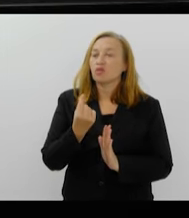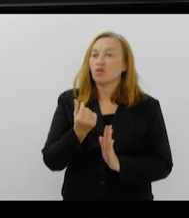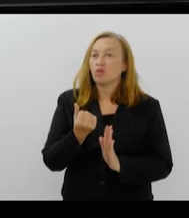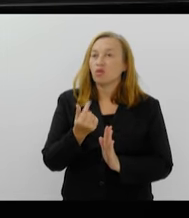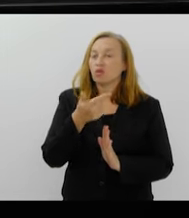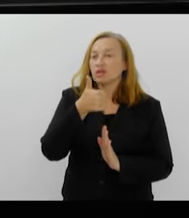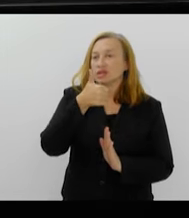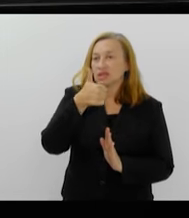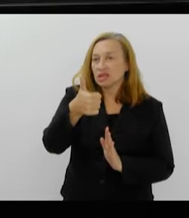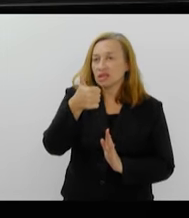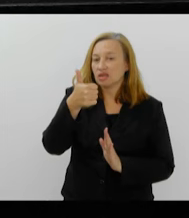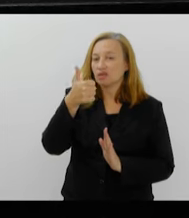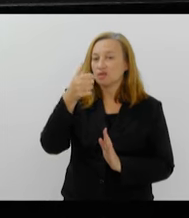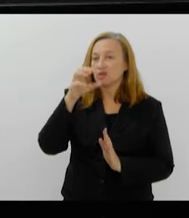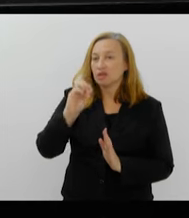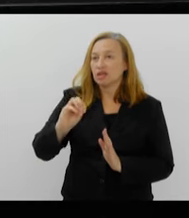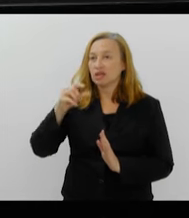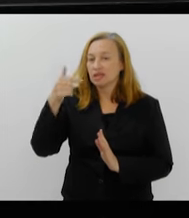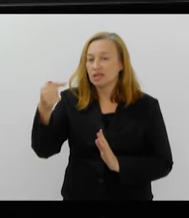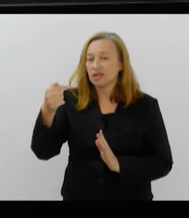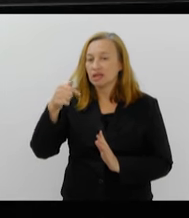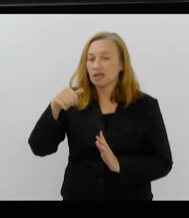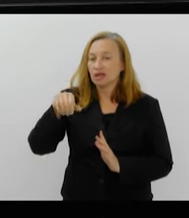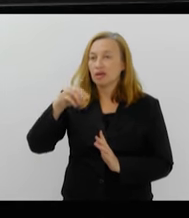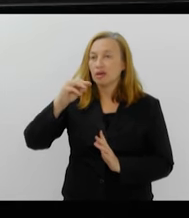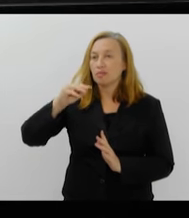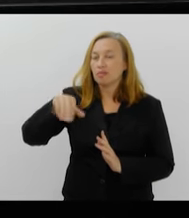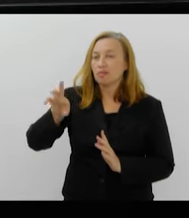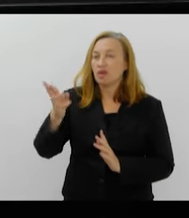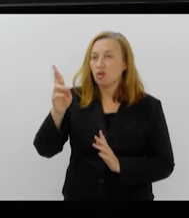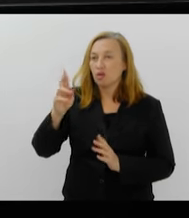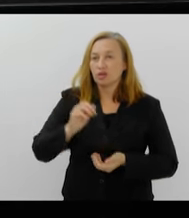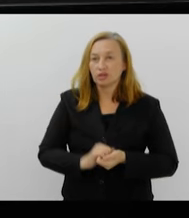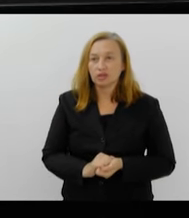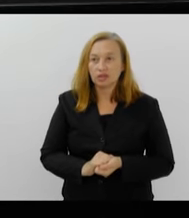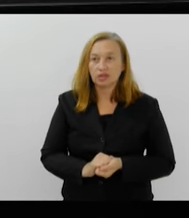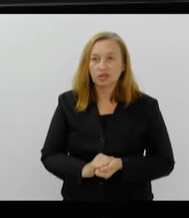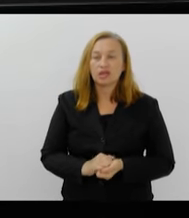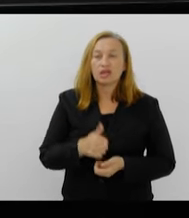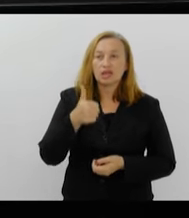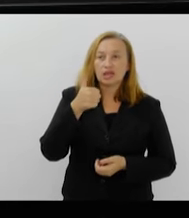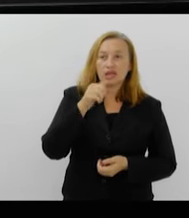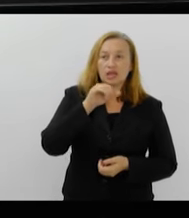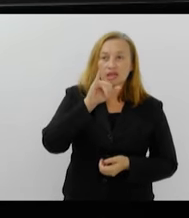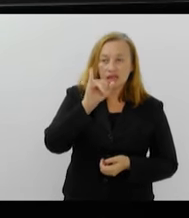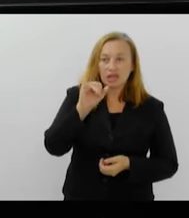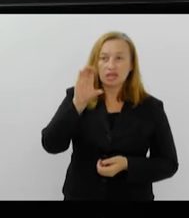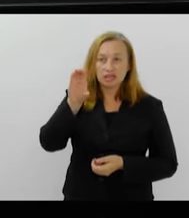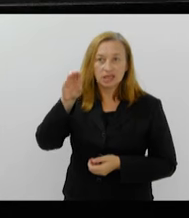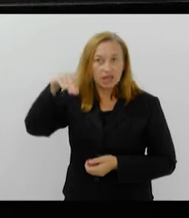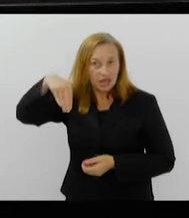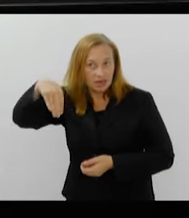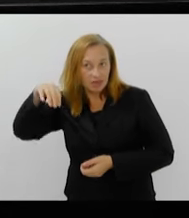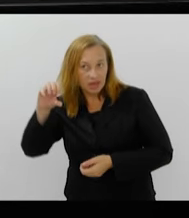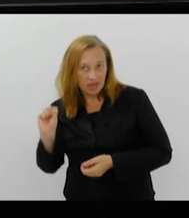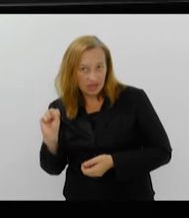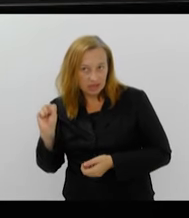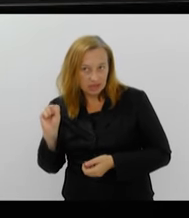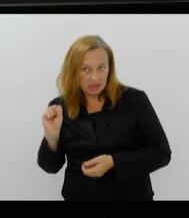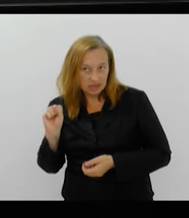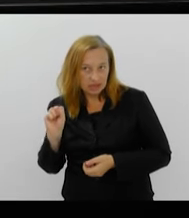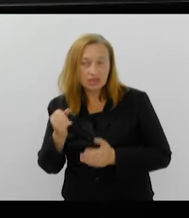de 107 bilhões. O ICMS, que é o Imposto sobre Circulação de